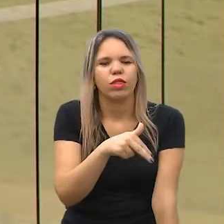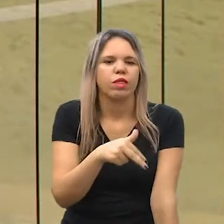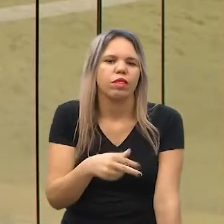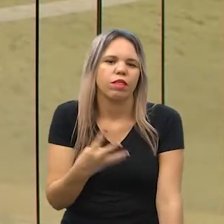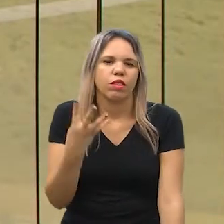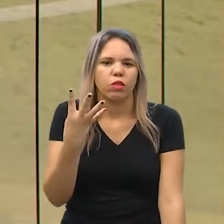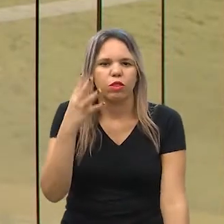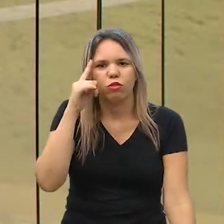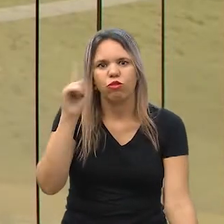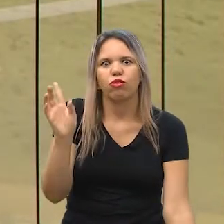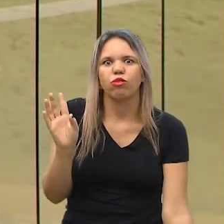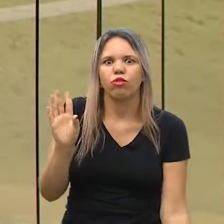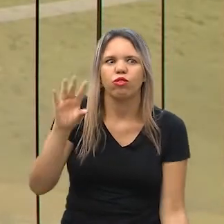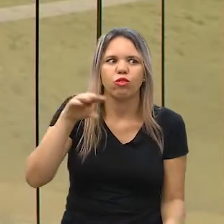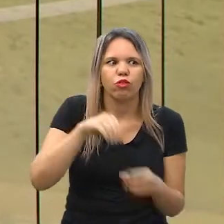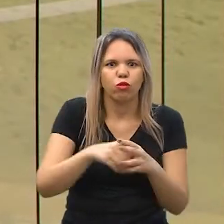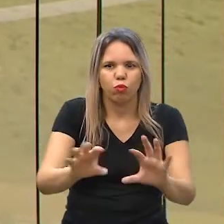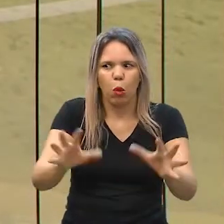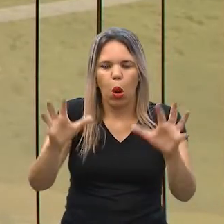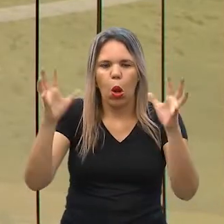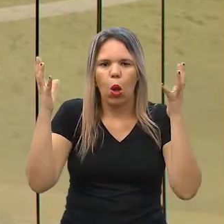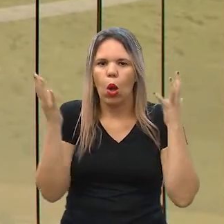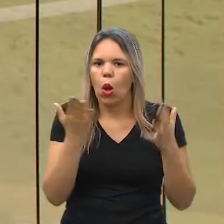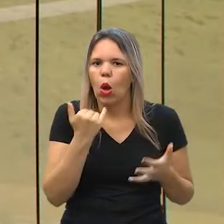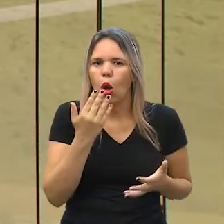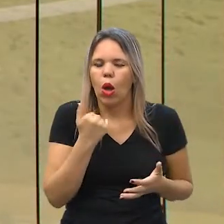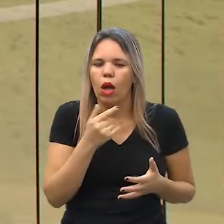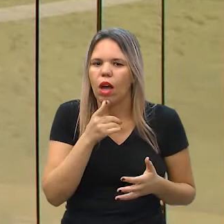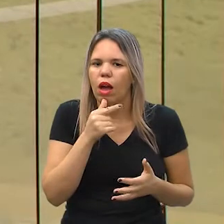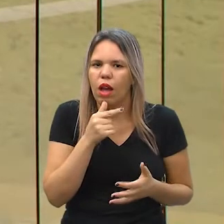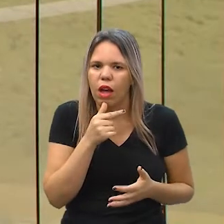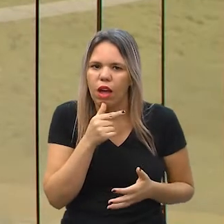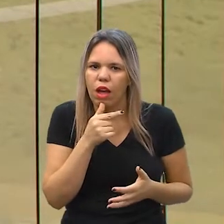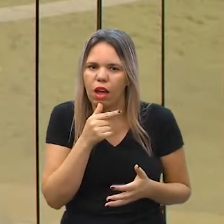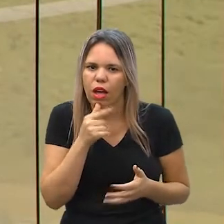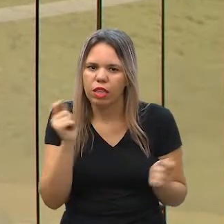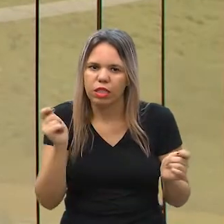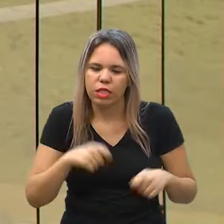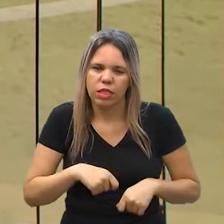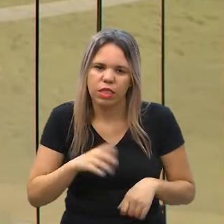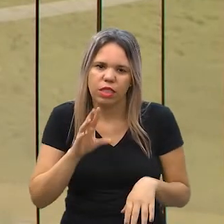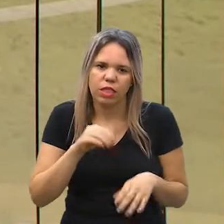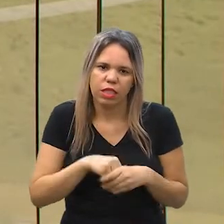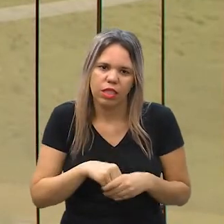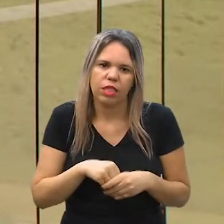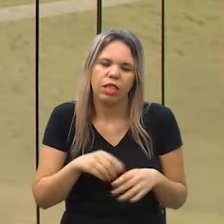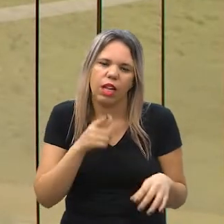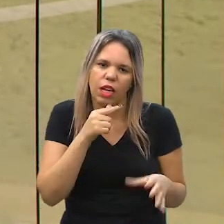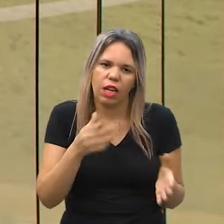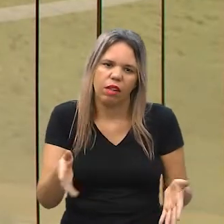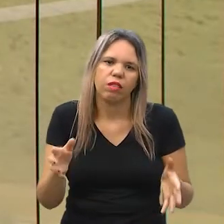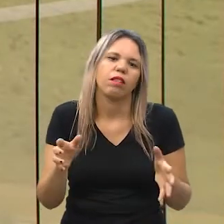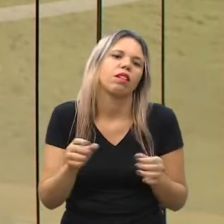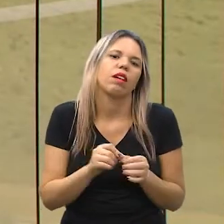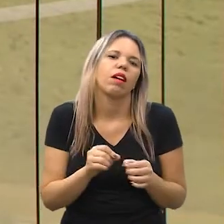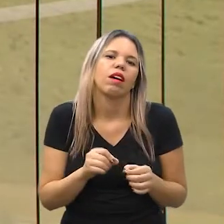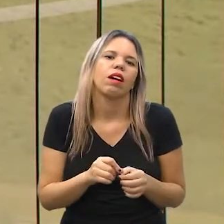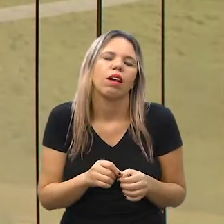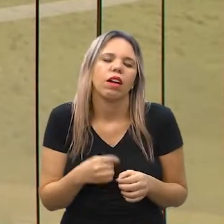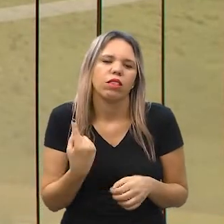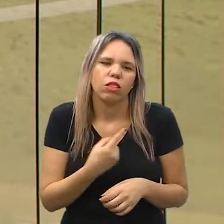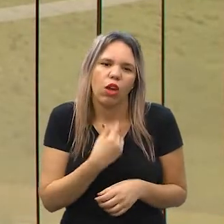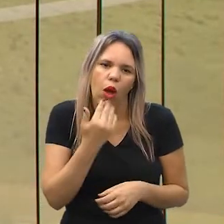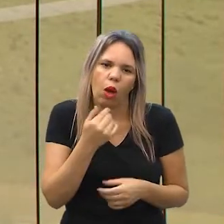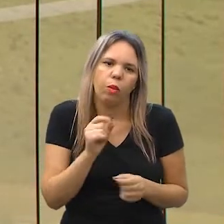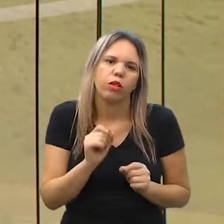percorremos 4 dias dentro do mato, tomando água, quando dentro da serra tem muita água,